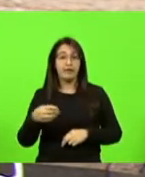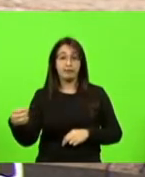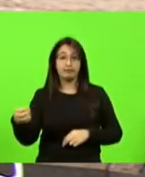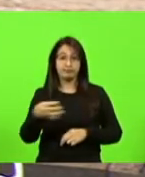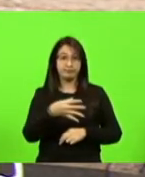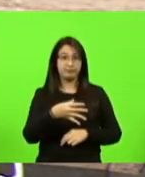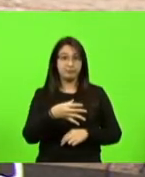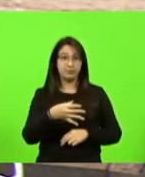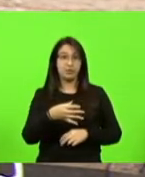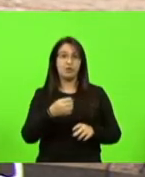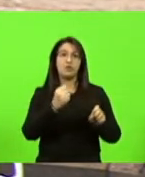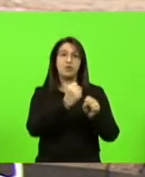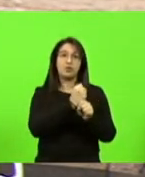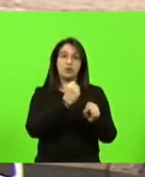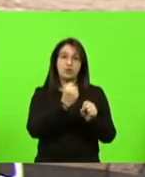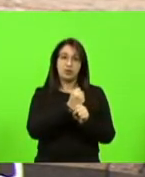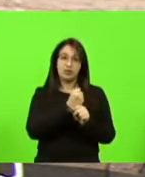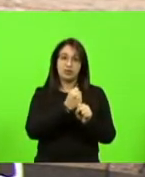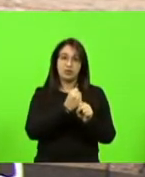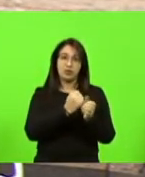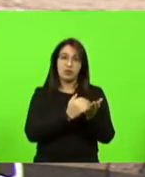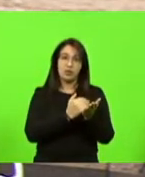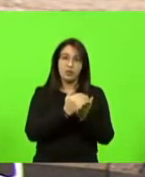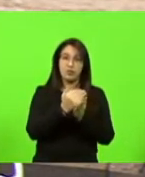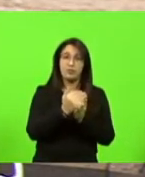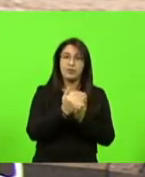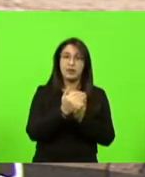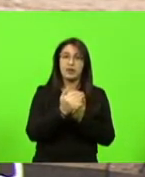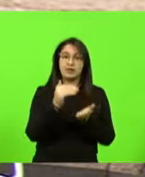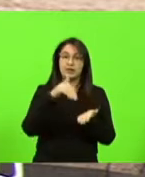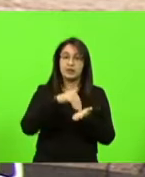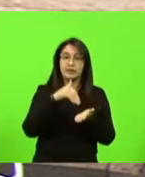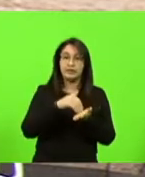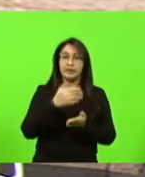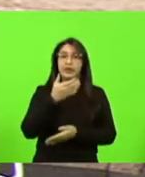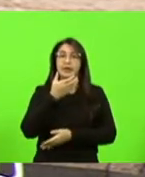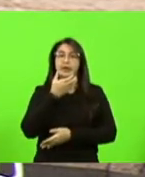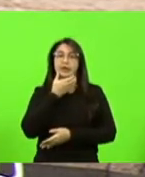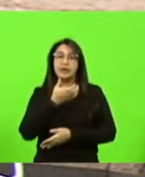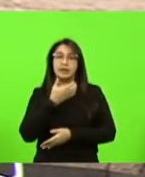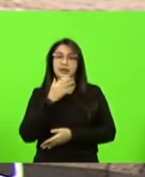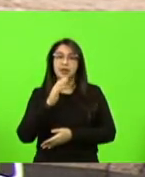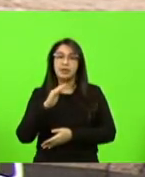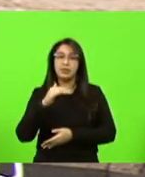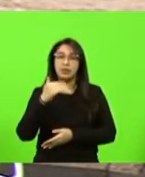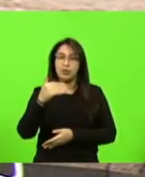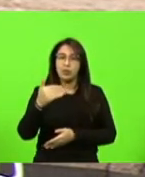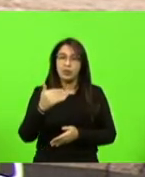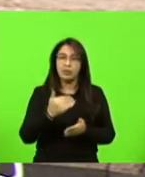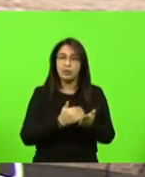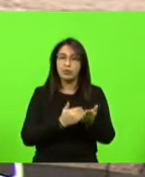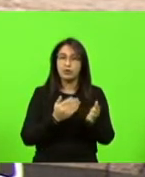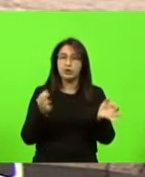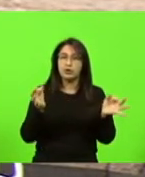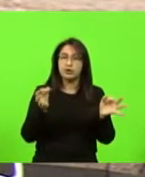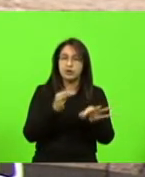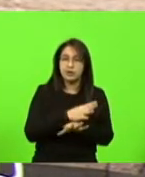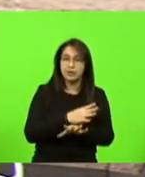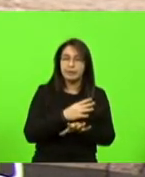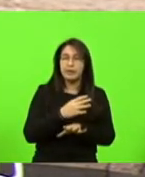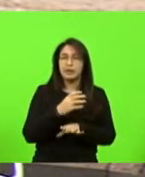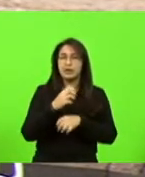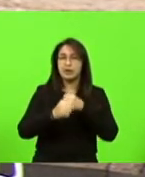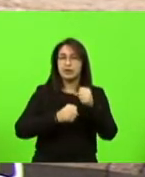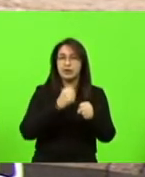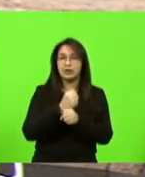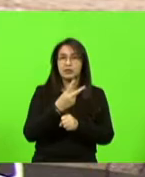em obras entre o final desse ano e começo do ano que vem. Isso será apresentado lá para todas as lideranças. Então, coincidentemente, a fala do